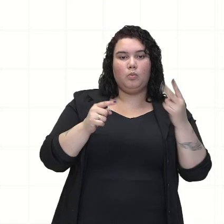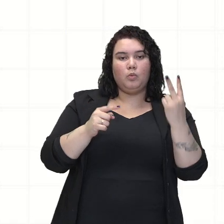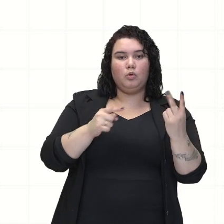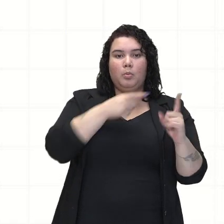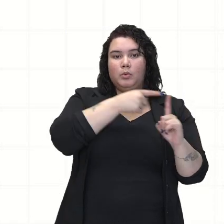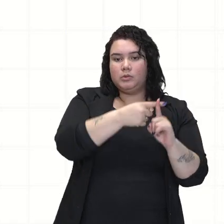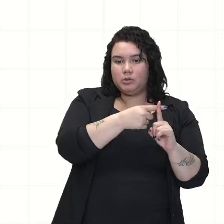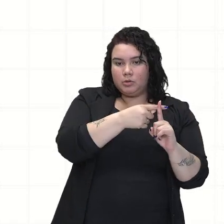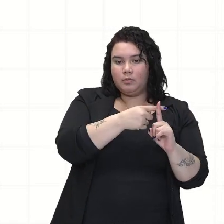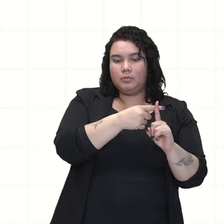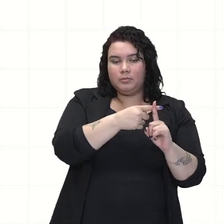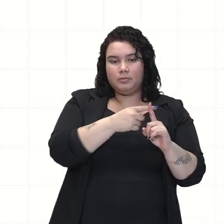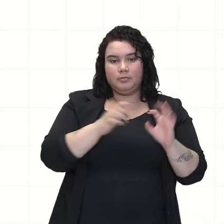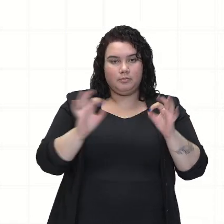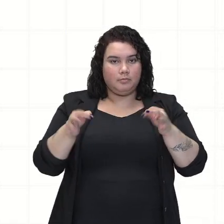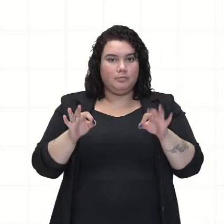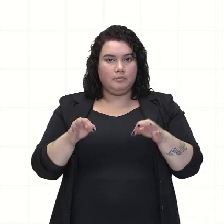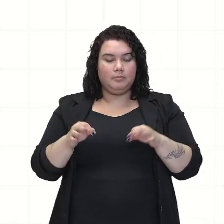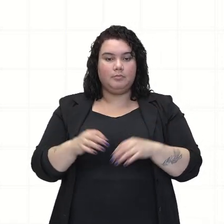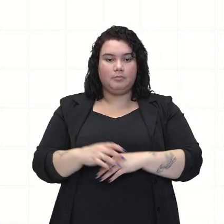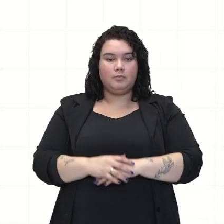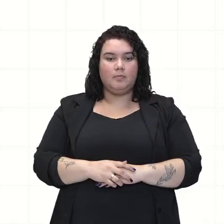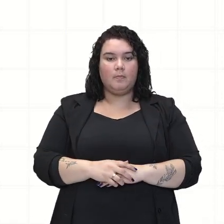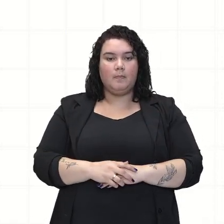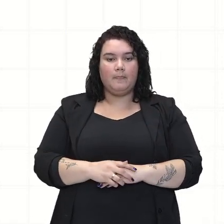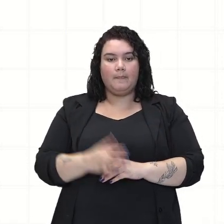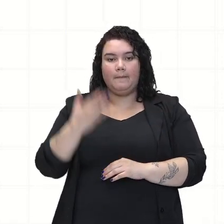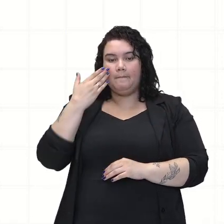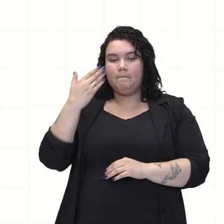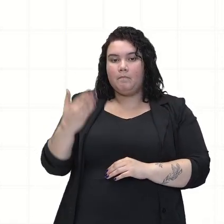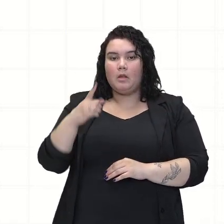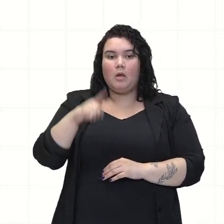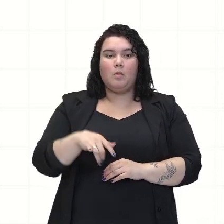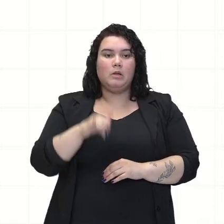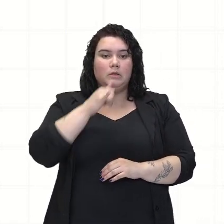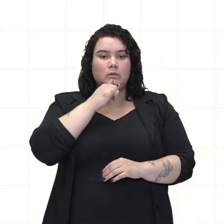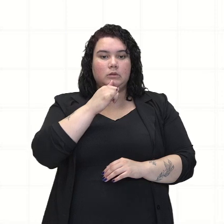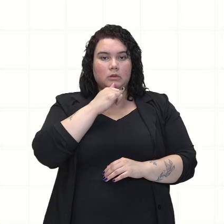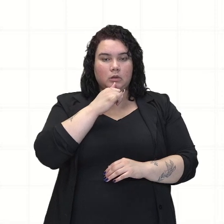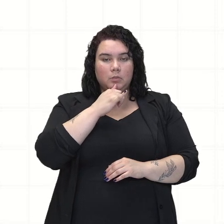ponto 2. Né? Aqui já é um exemplo de